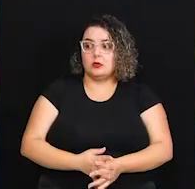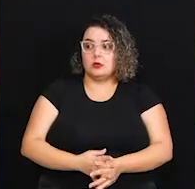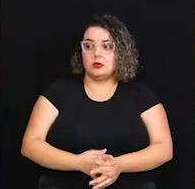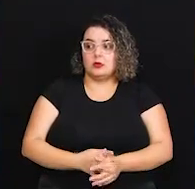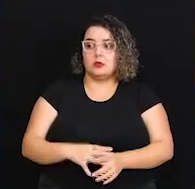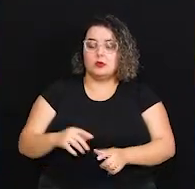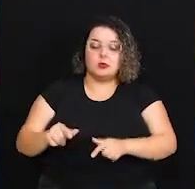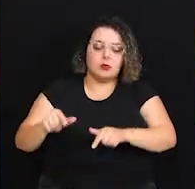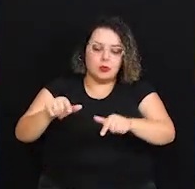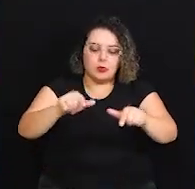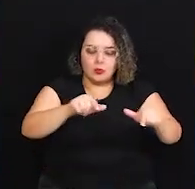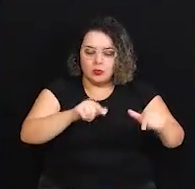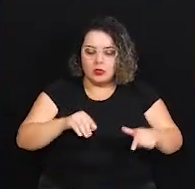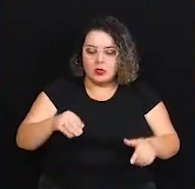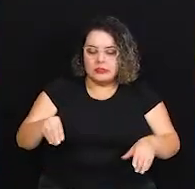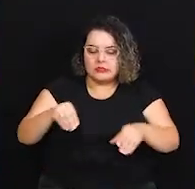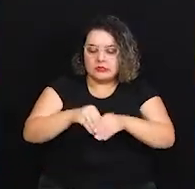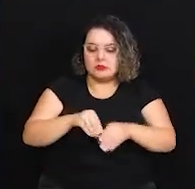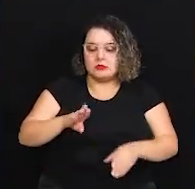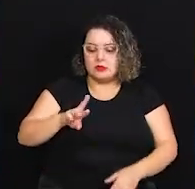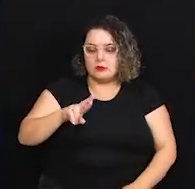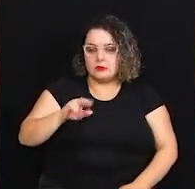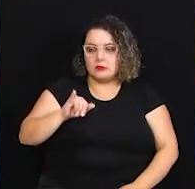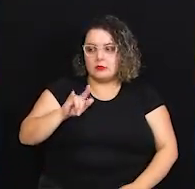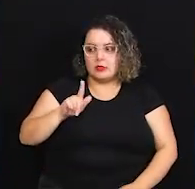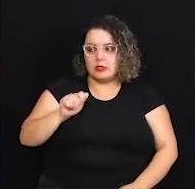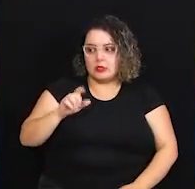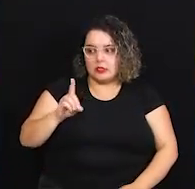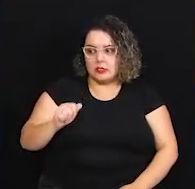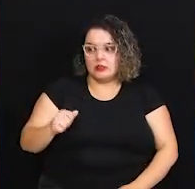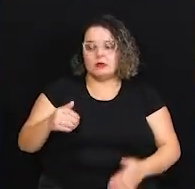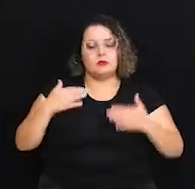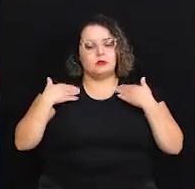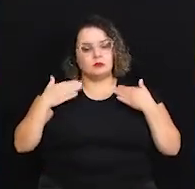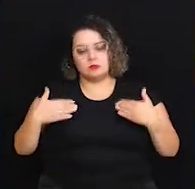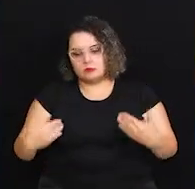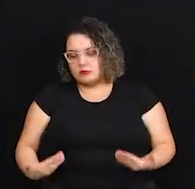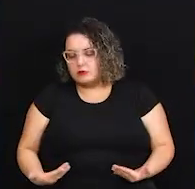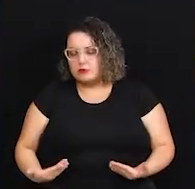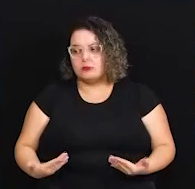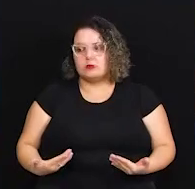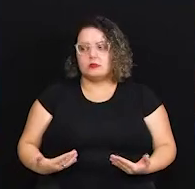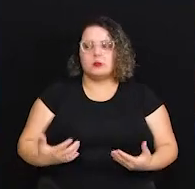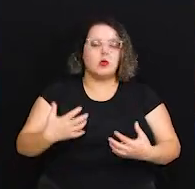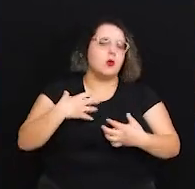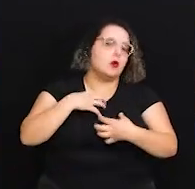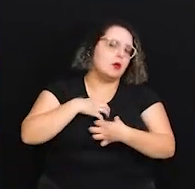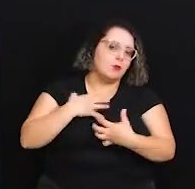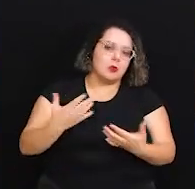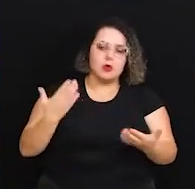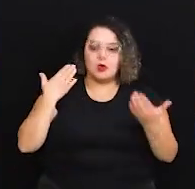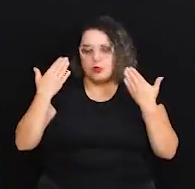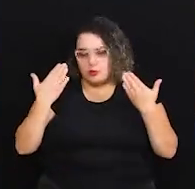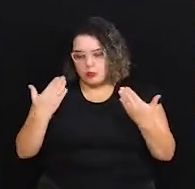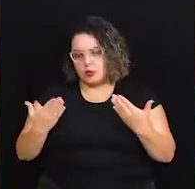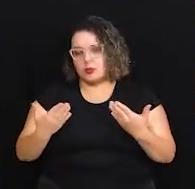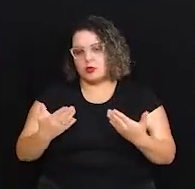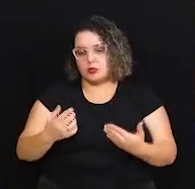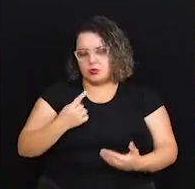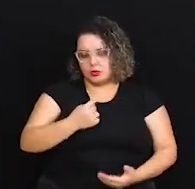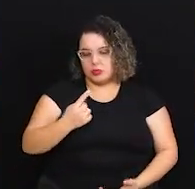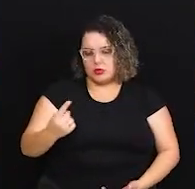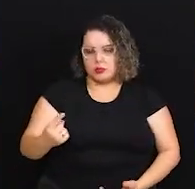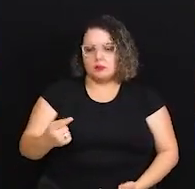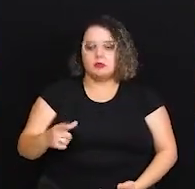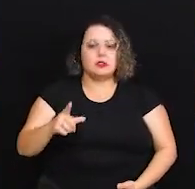pessoa vai ocupar dentro da brigada vai depender do perfil, tanto físico quanto emocional, psicológico dela. Mas tem